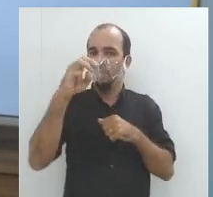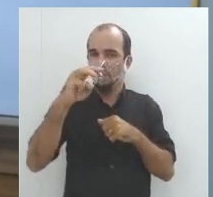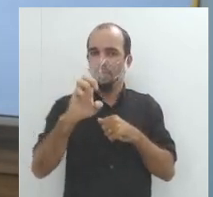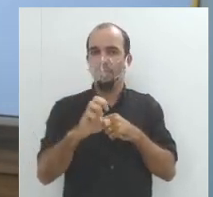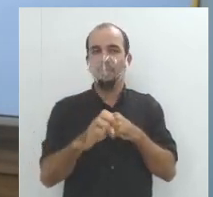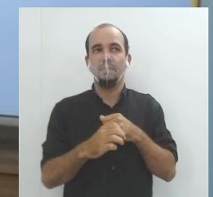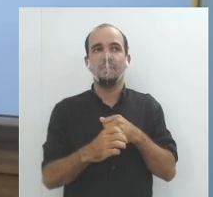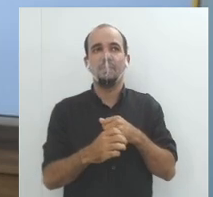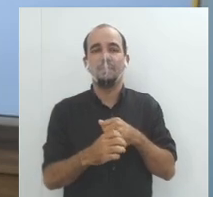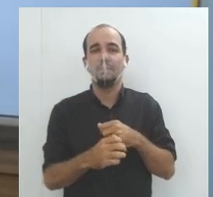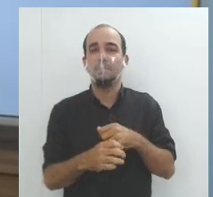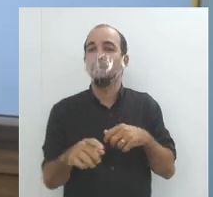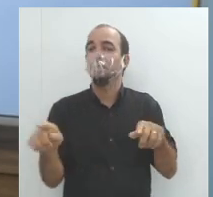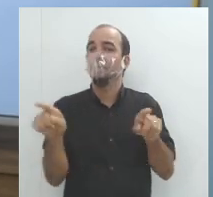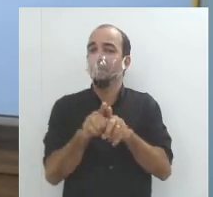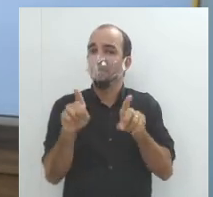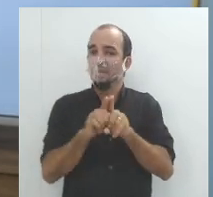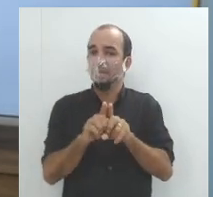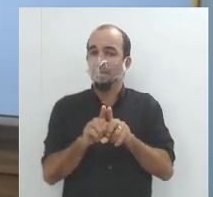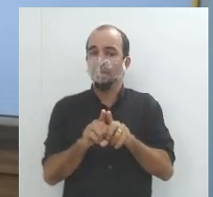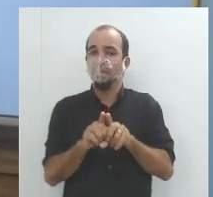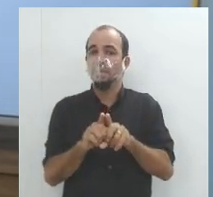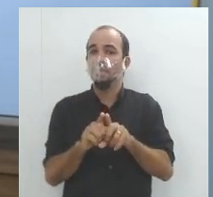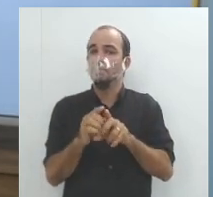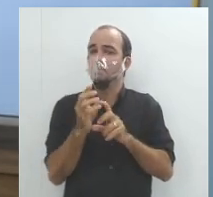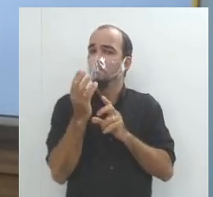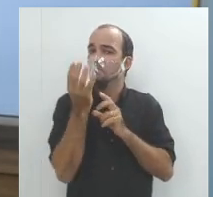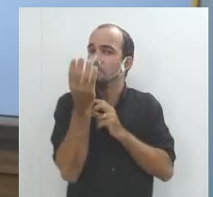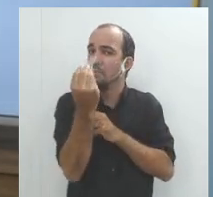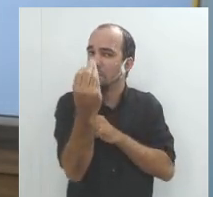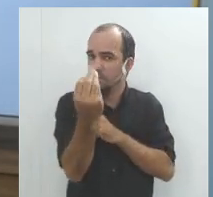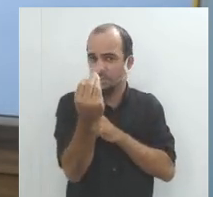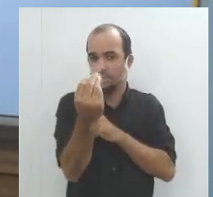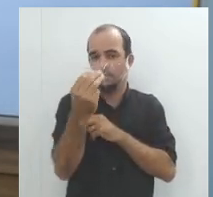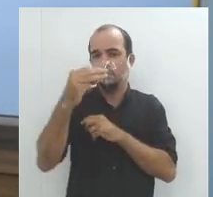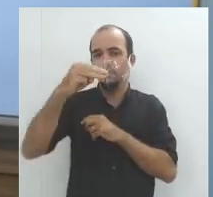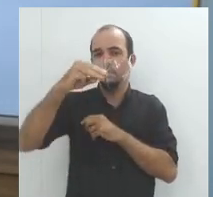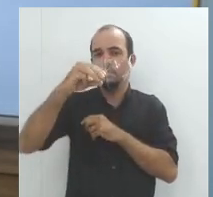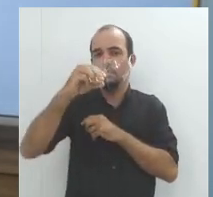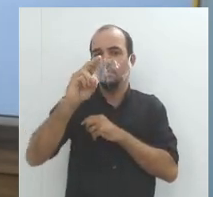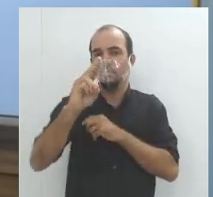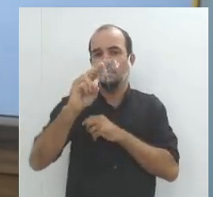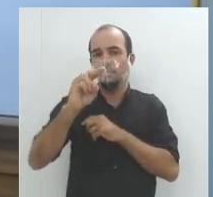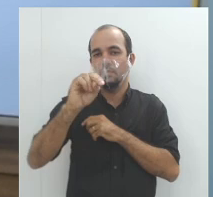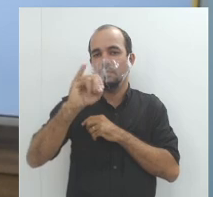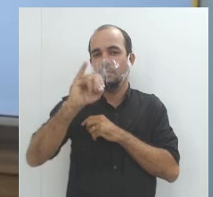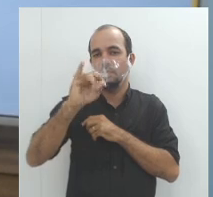E a palavra muito. Essa palavra muito, ela está